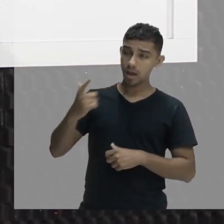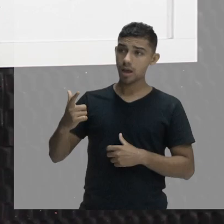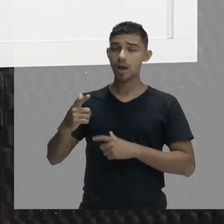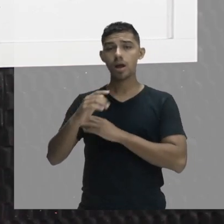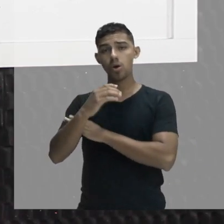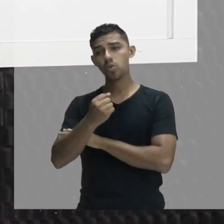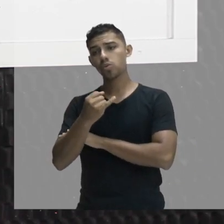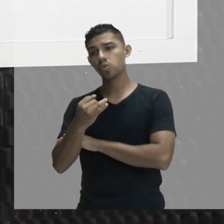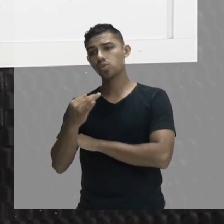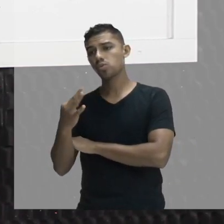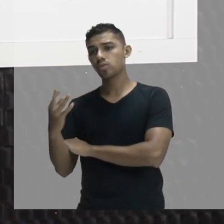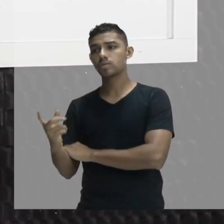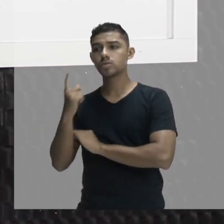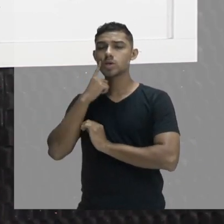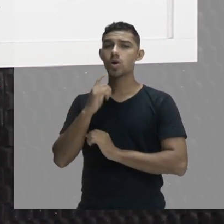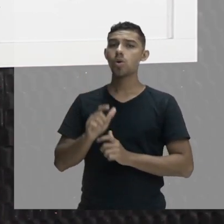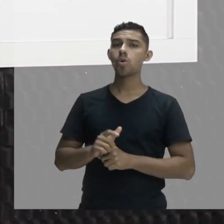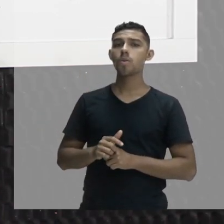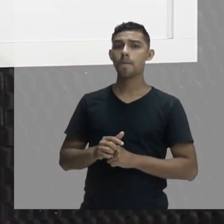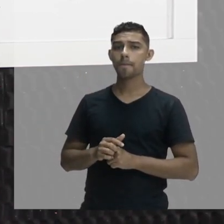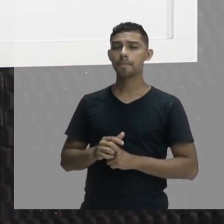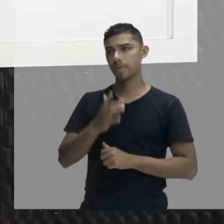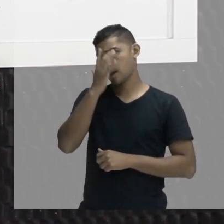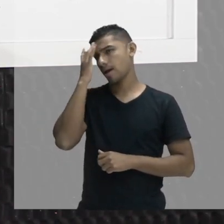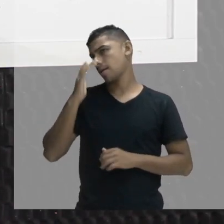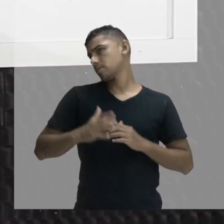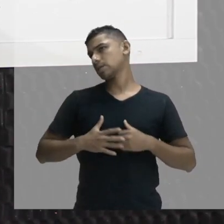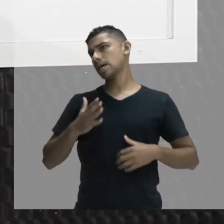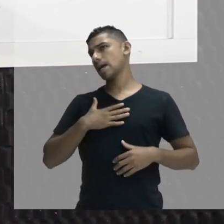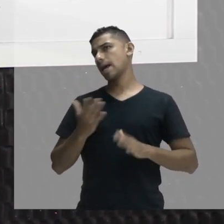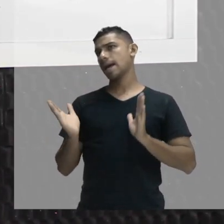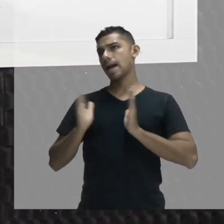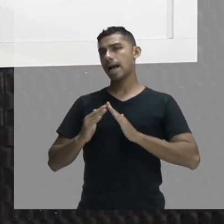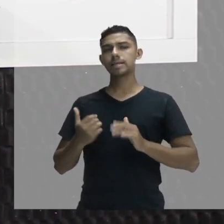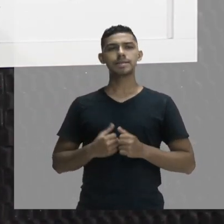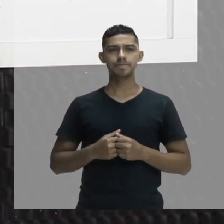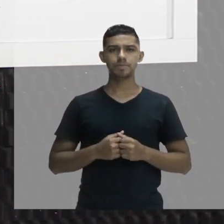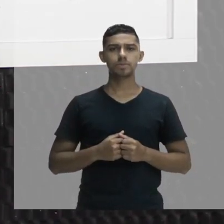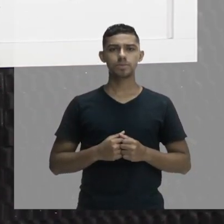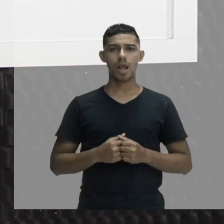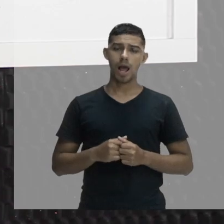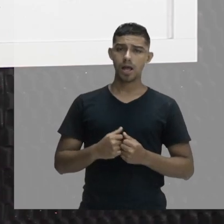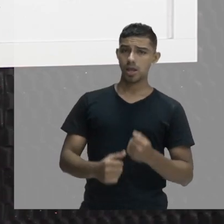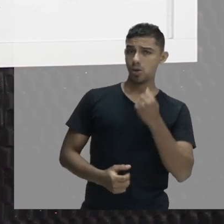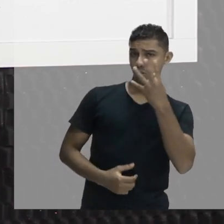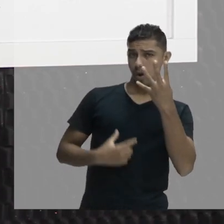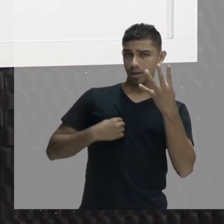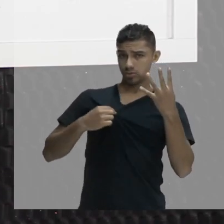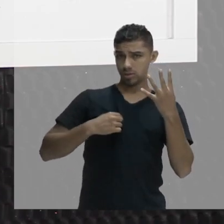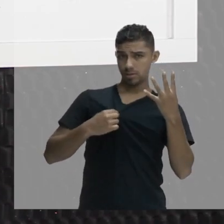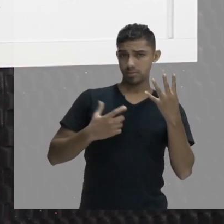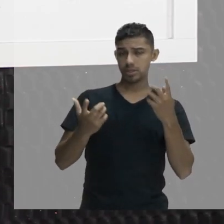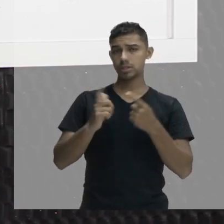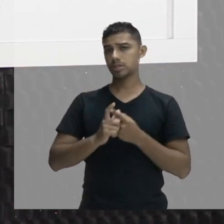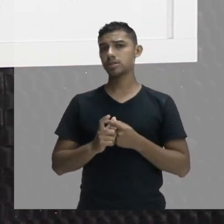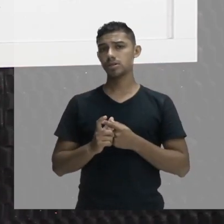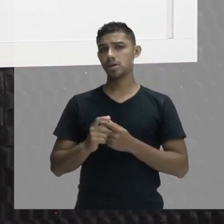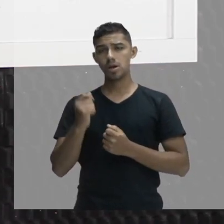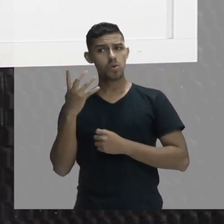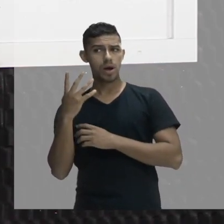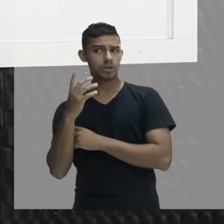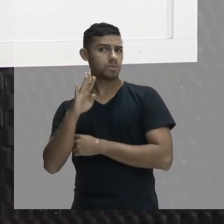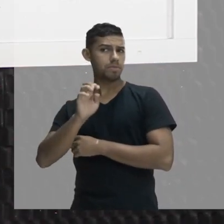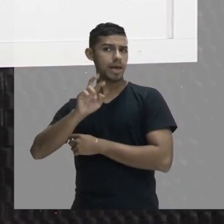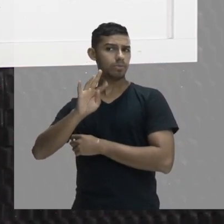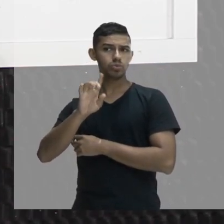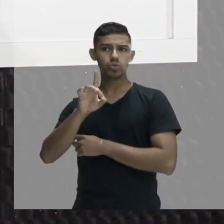de contagem. Tá? Simples fato de você ter em casa, eu tenho 4 bermudas e 2 camisas, e 3 sapatos, eu não quero